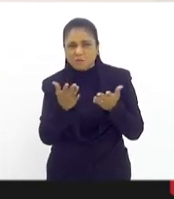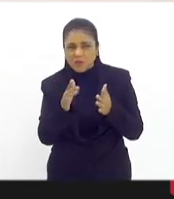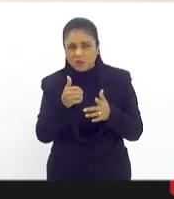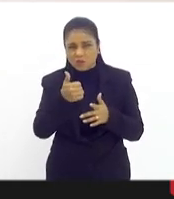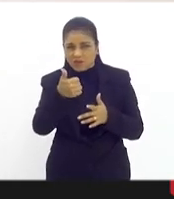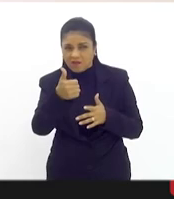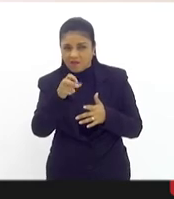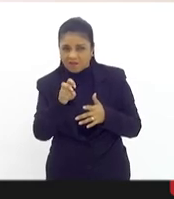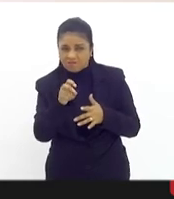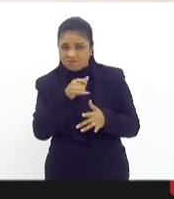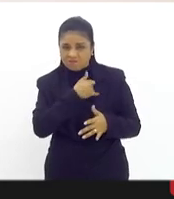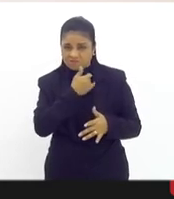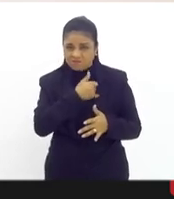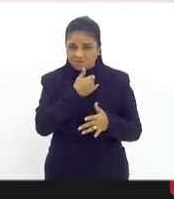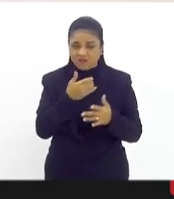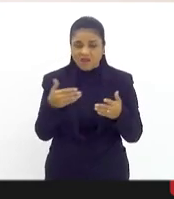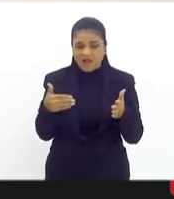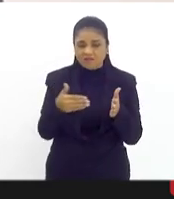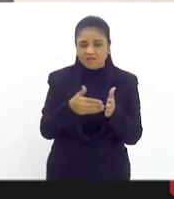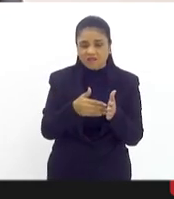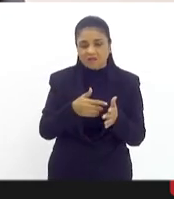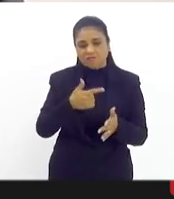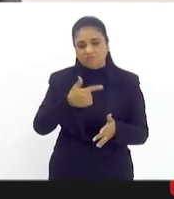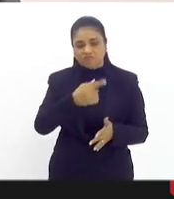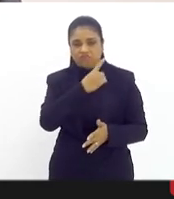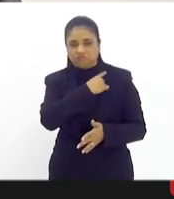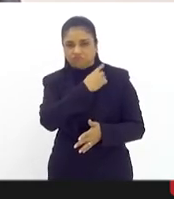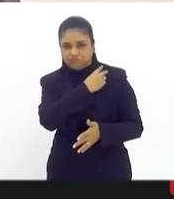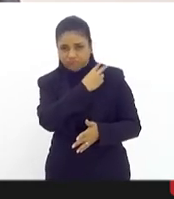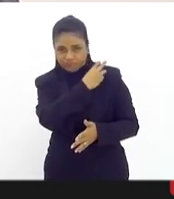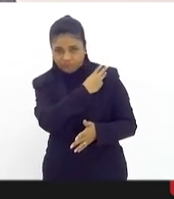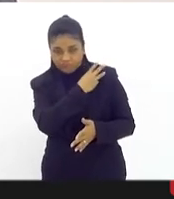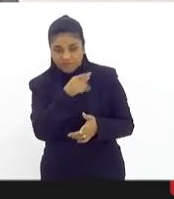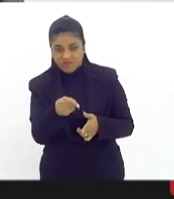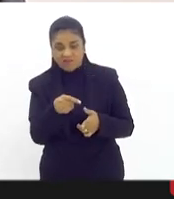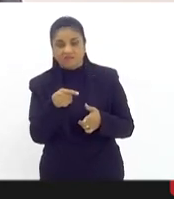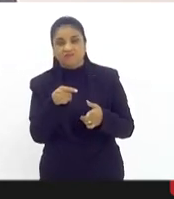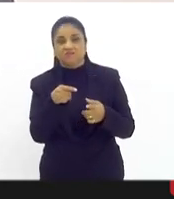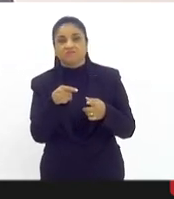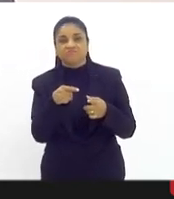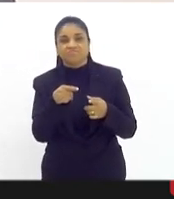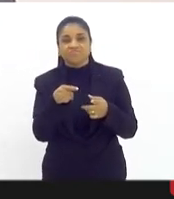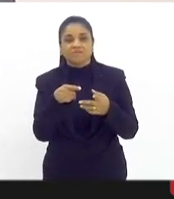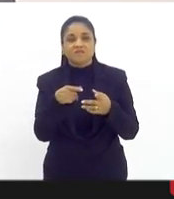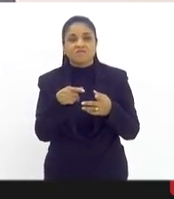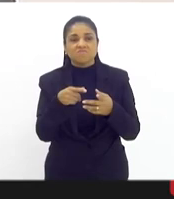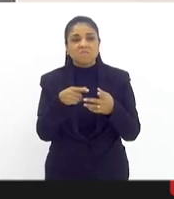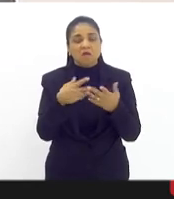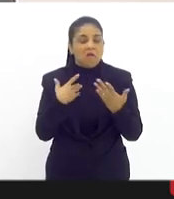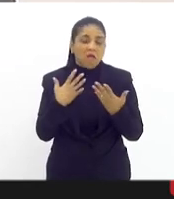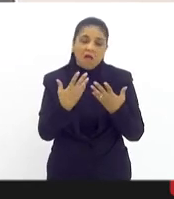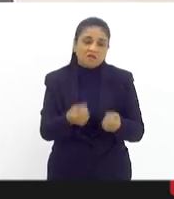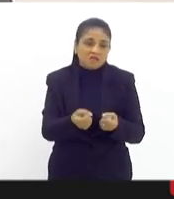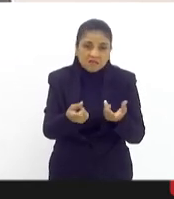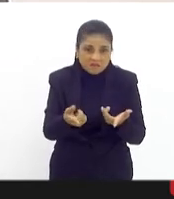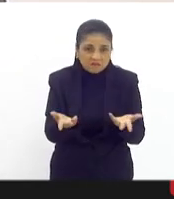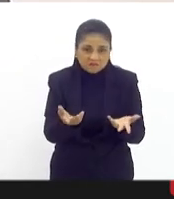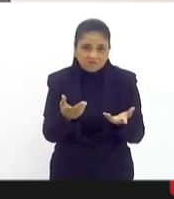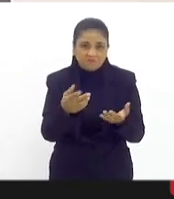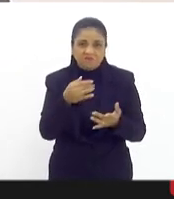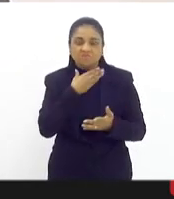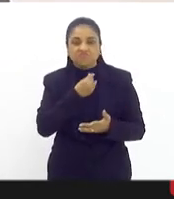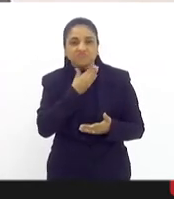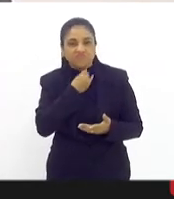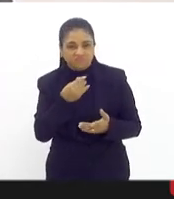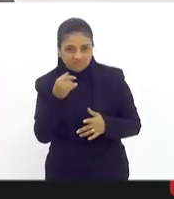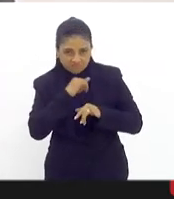está mais ainda vulnerável a todo esse cenário e, de certa forma, corrobora isso que você, essa preocupação que você